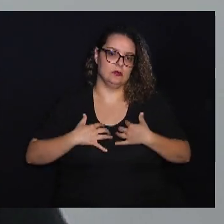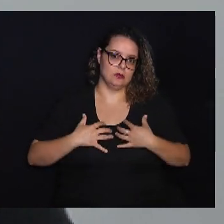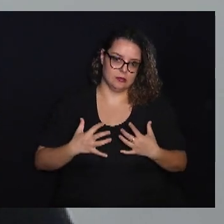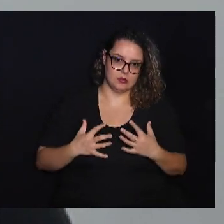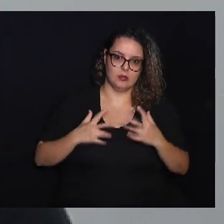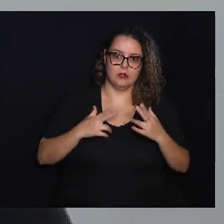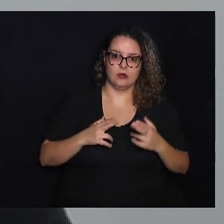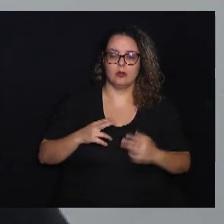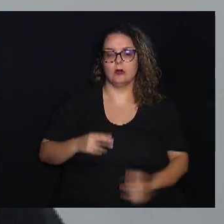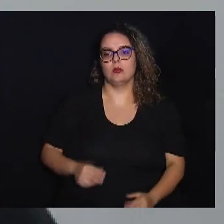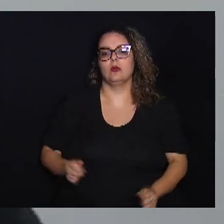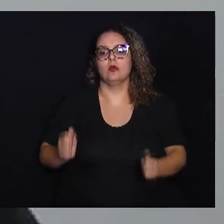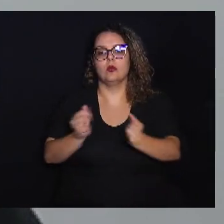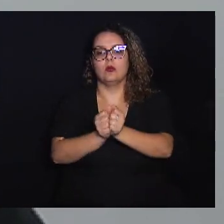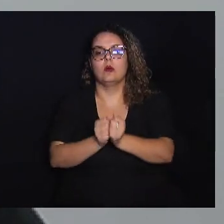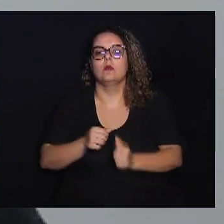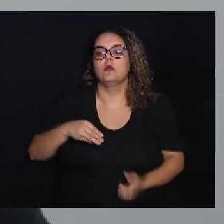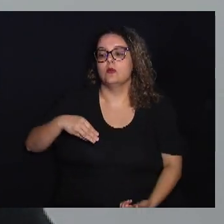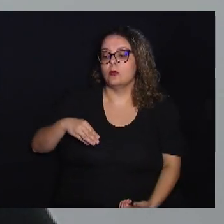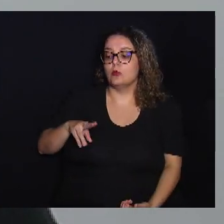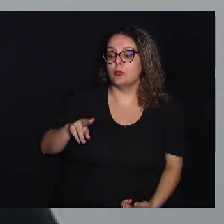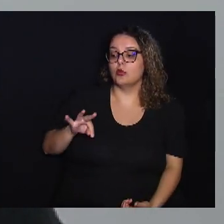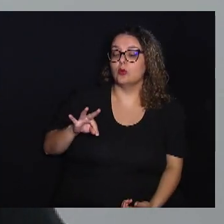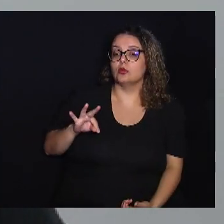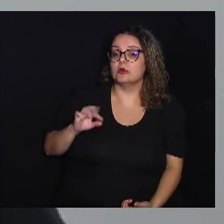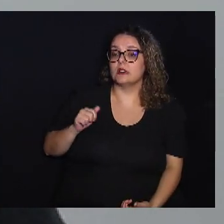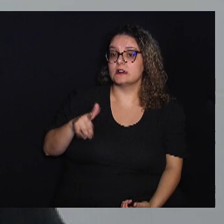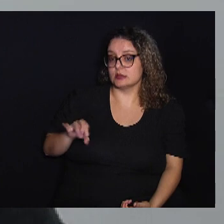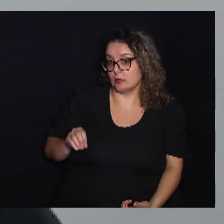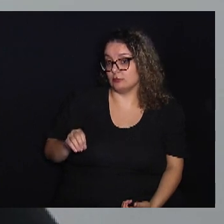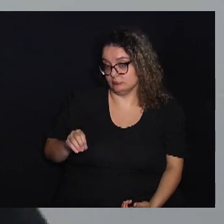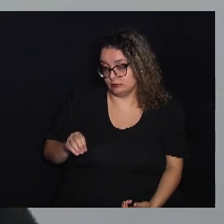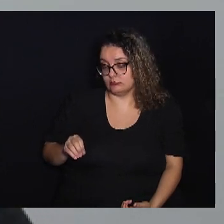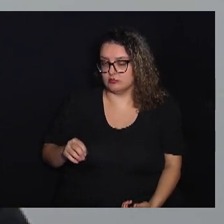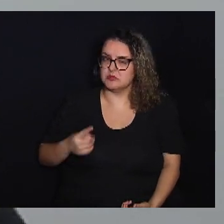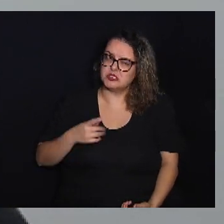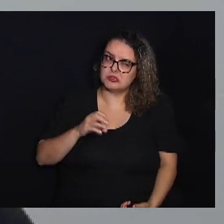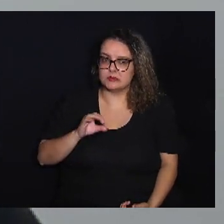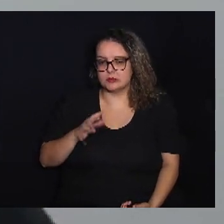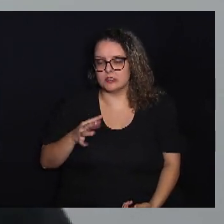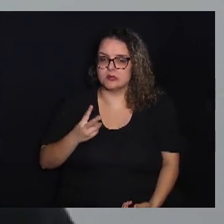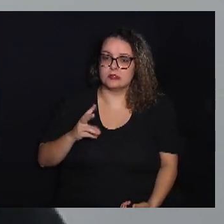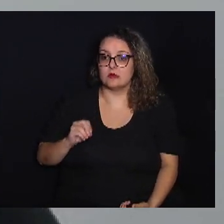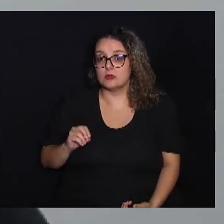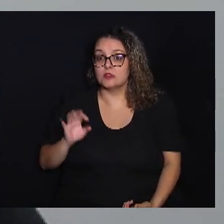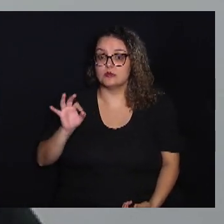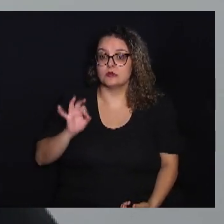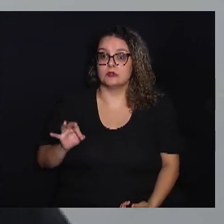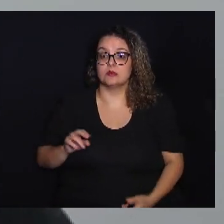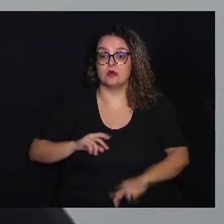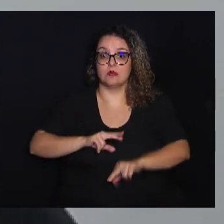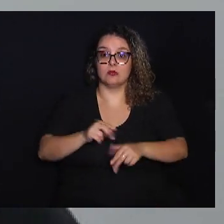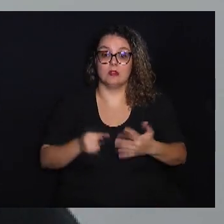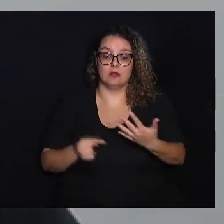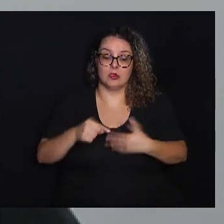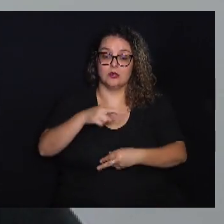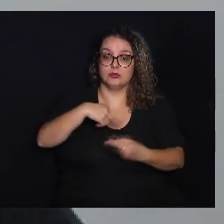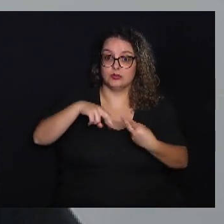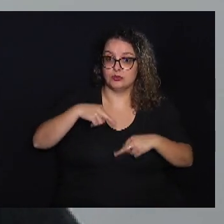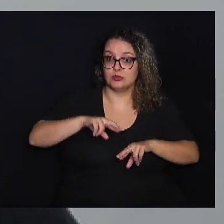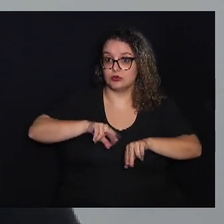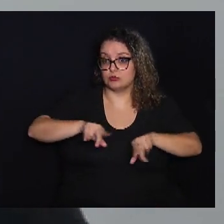está realmente abarcando várias condições, né, diferentes e que algumas não são preveníveis, né? Então, por